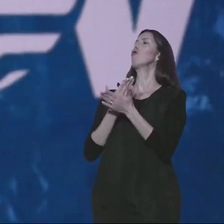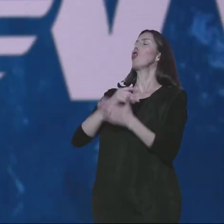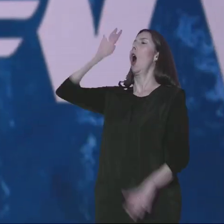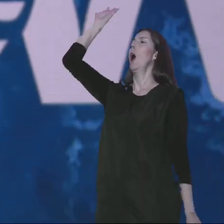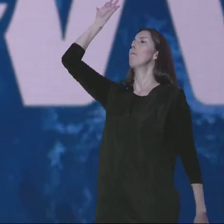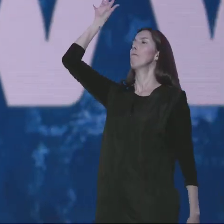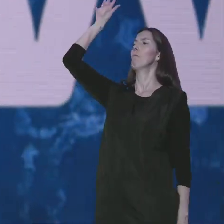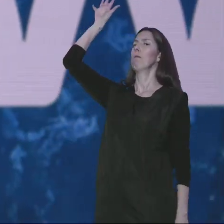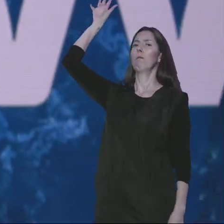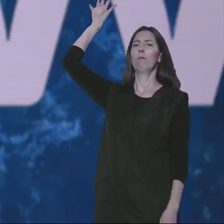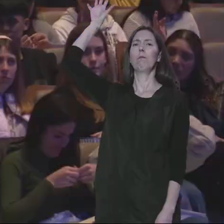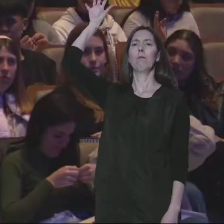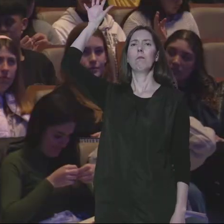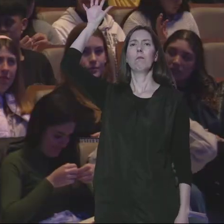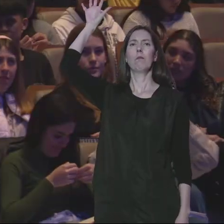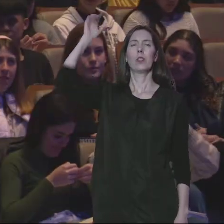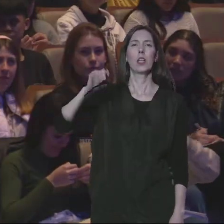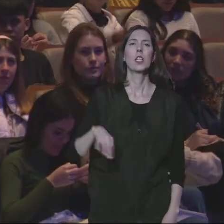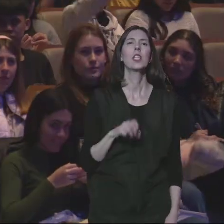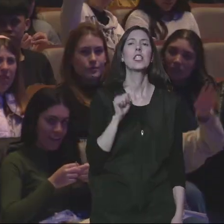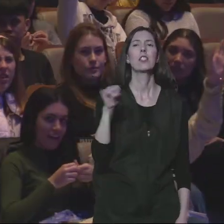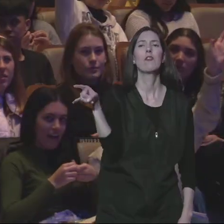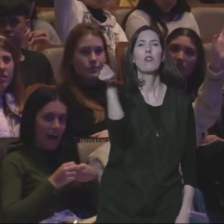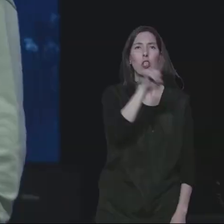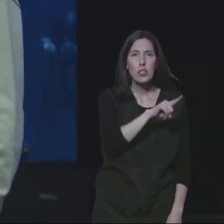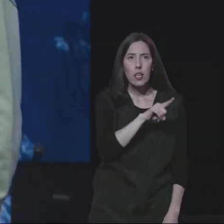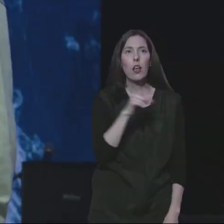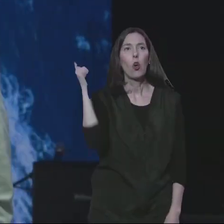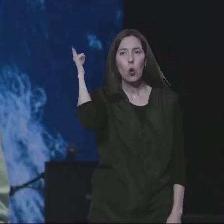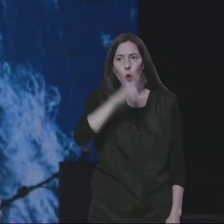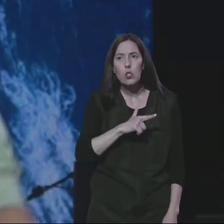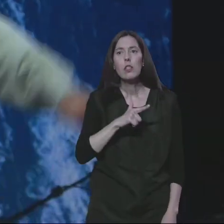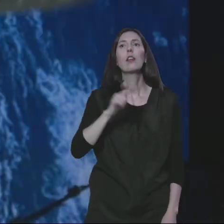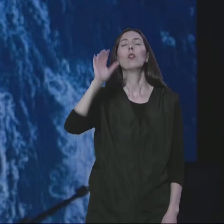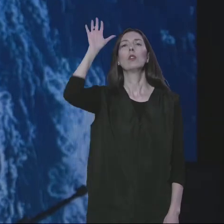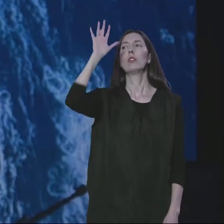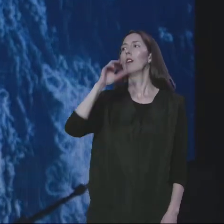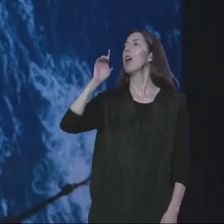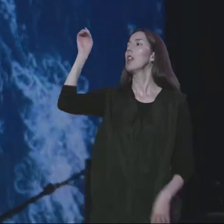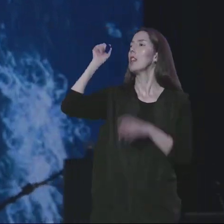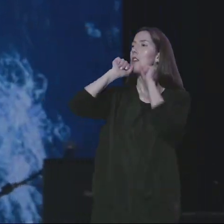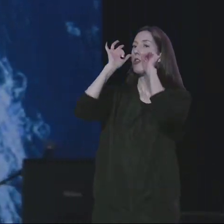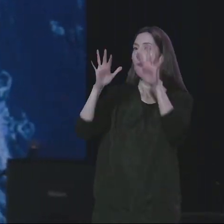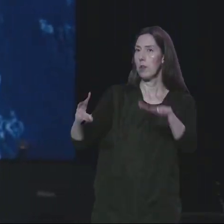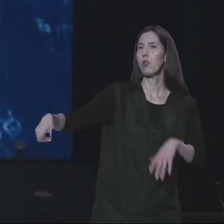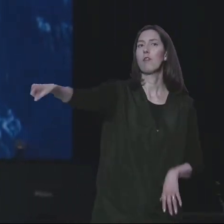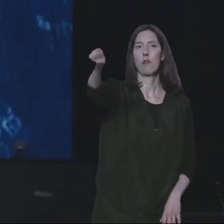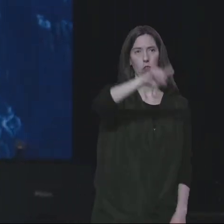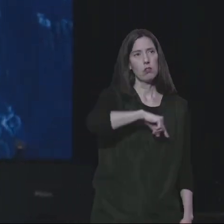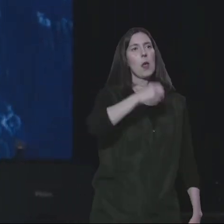janeiro? Quem cumpriu isso? Deus abençoe os nerds.